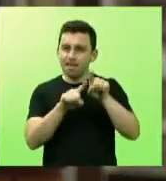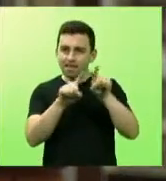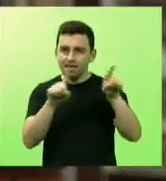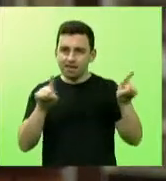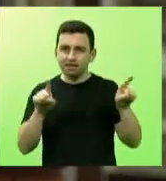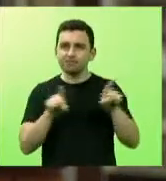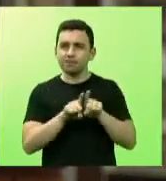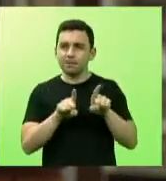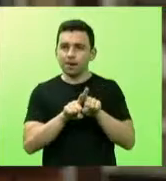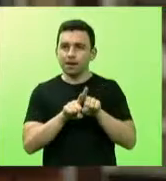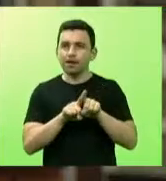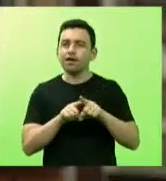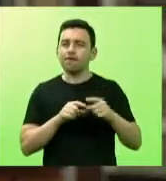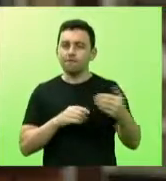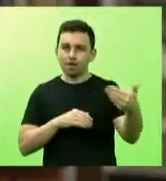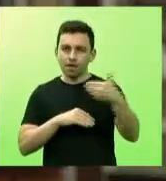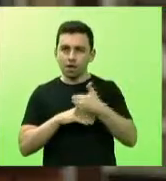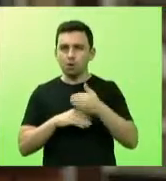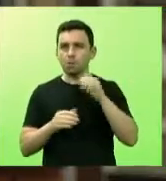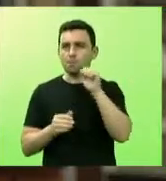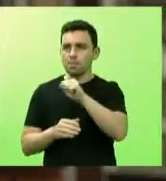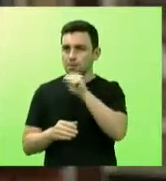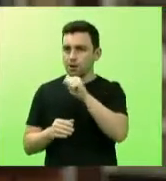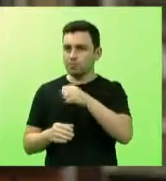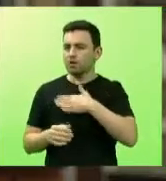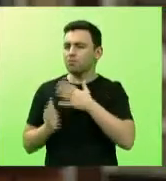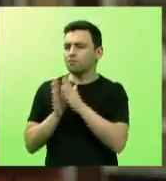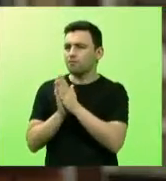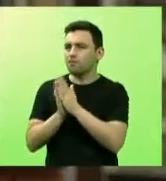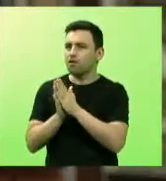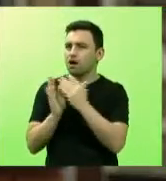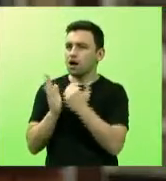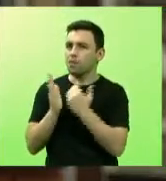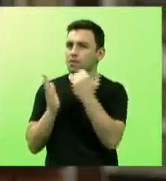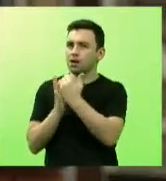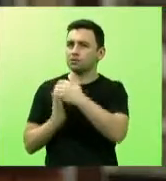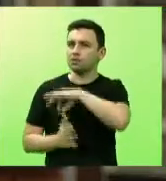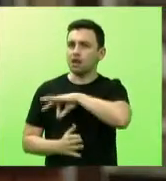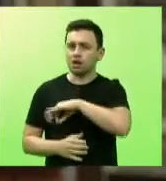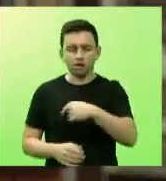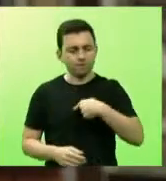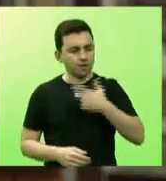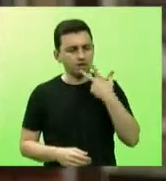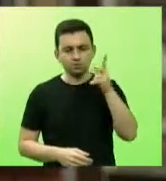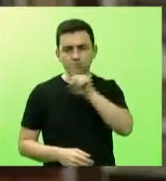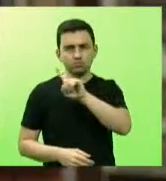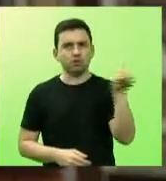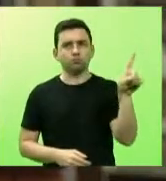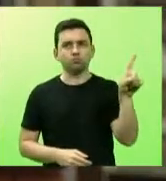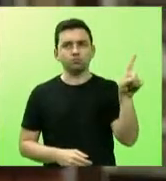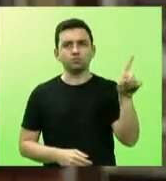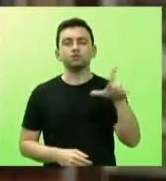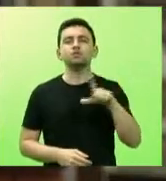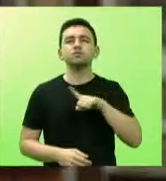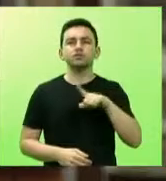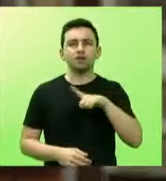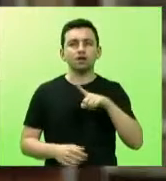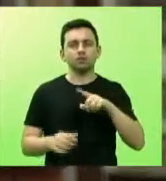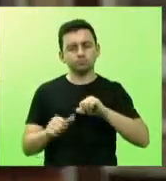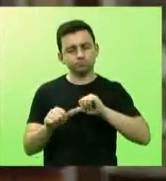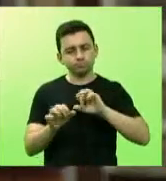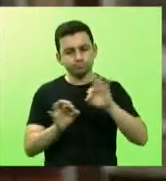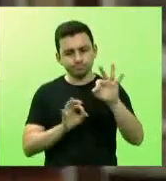eles também bateram a minha porta, aumento, deputado. Eu falei, nós temos uma questão de um